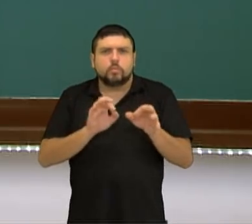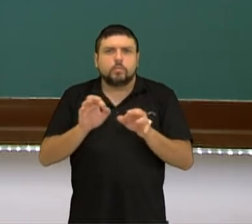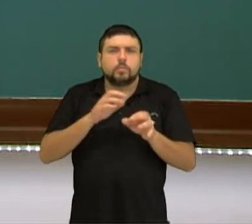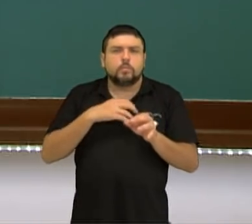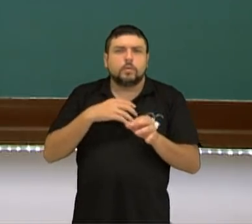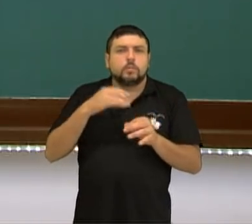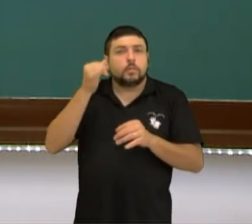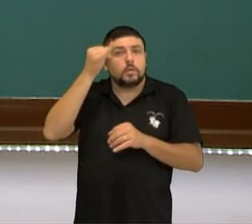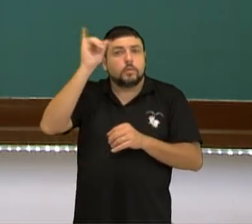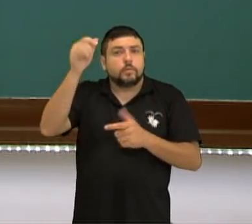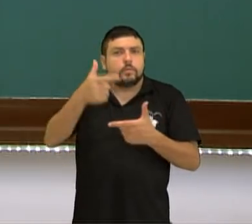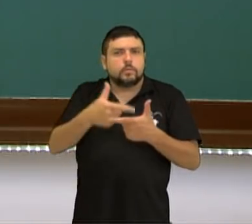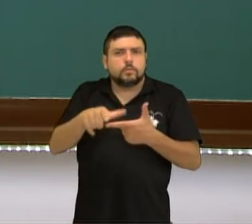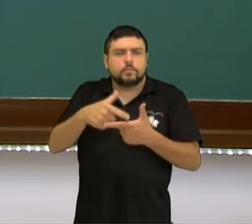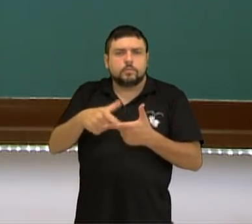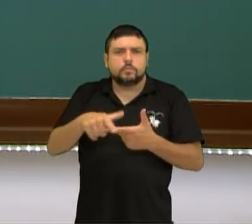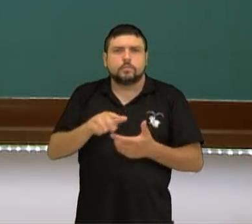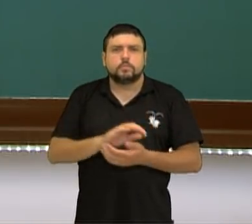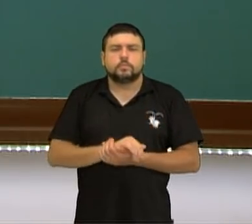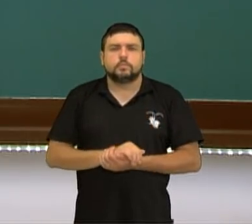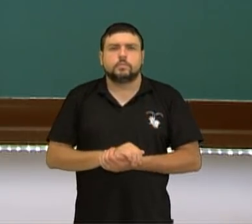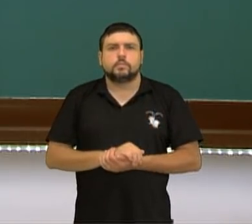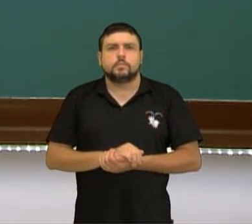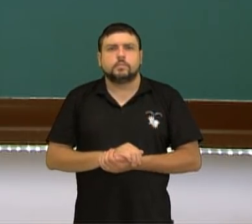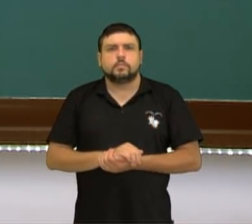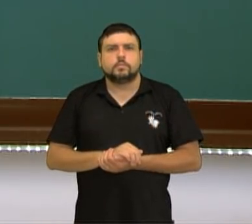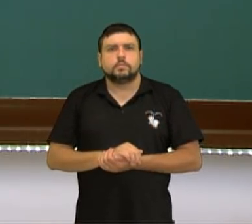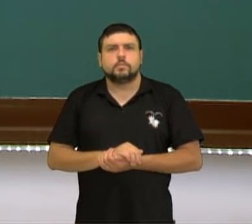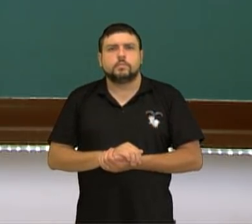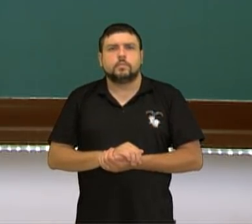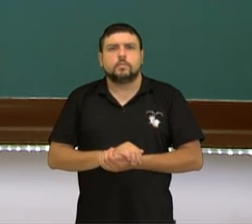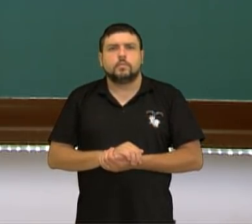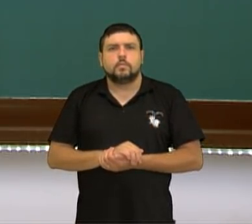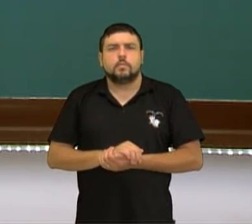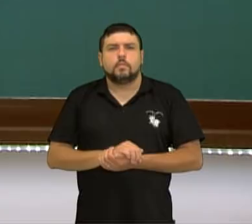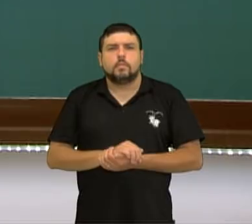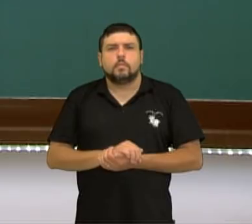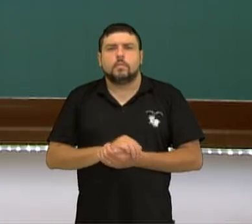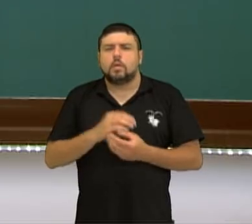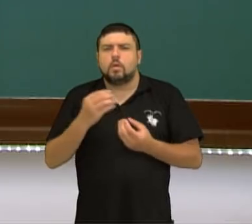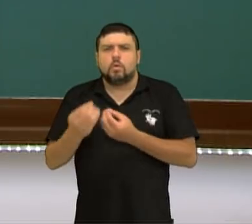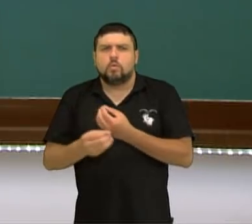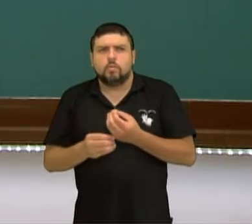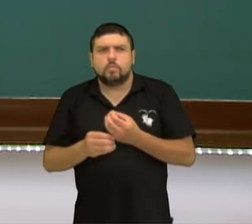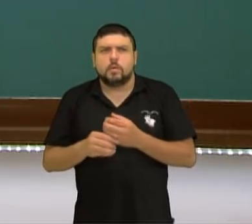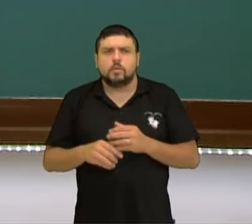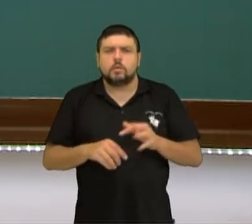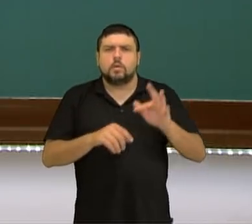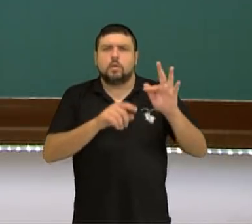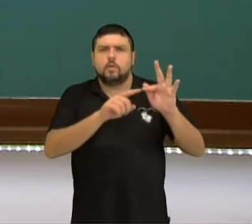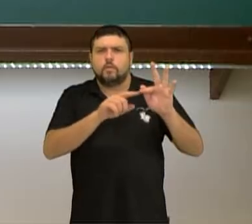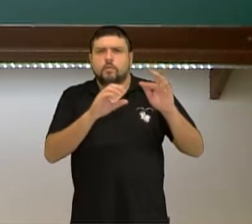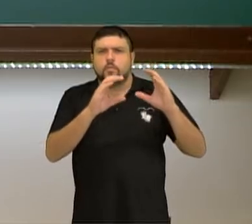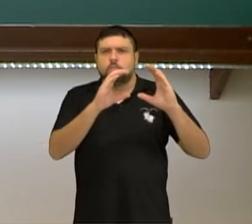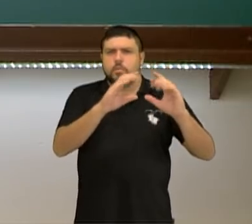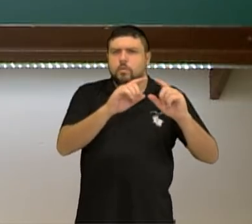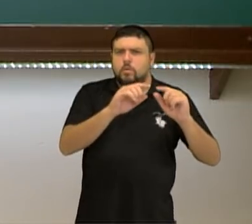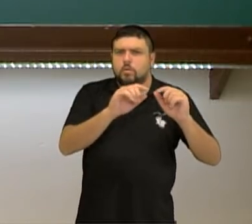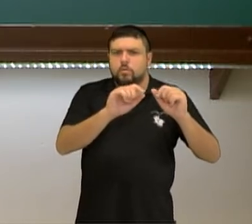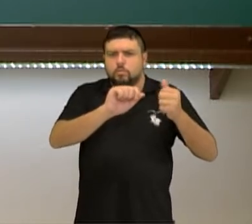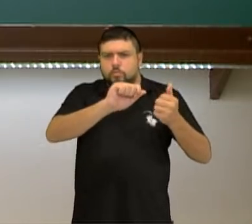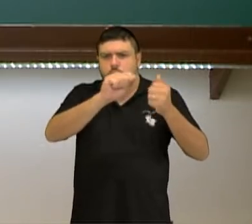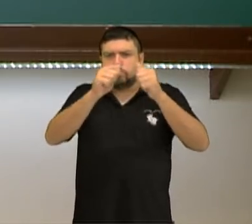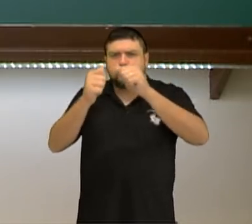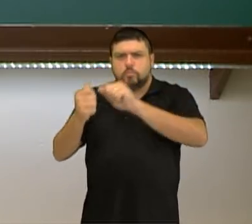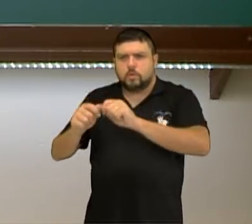problemas. Tranquilo? Como construir um gráfico de uma função? Existem alguns passos a seguir? Como é que nós vamos